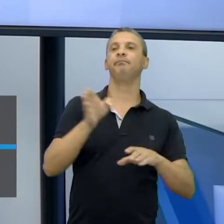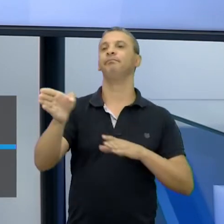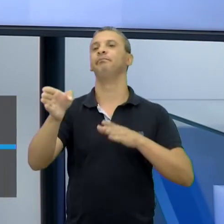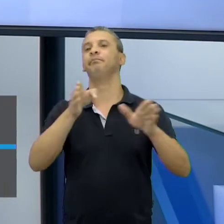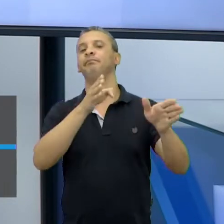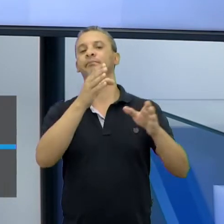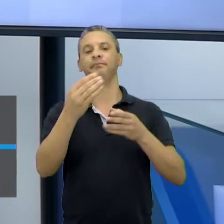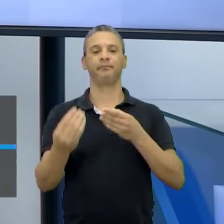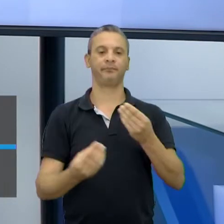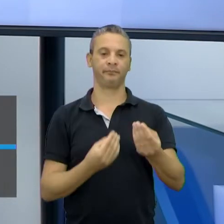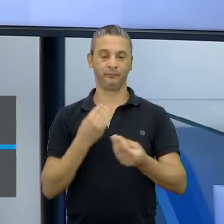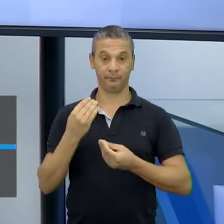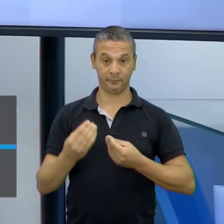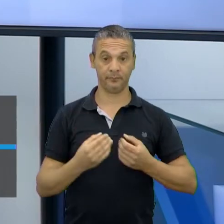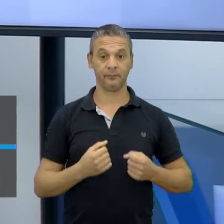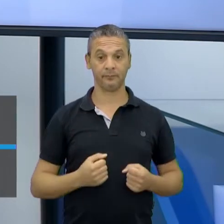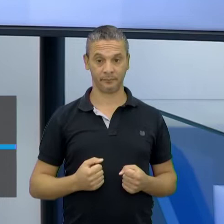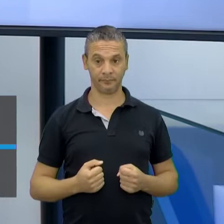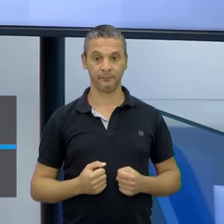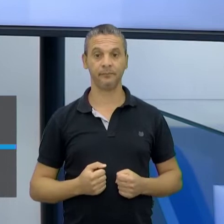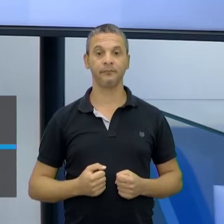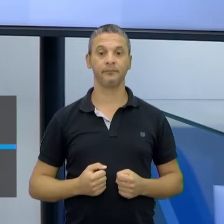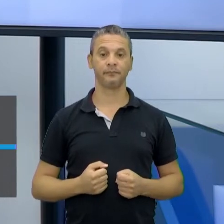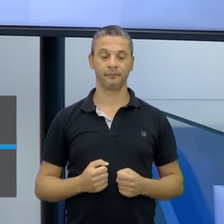foi gasto aí com o transporte.